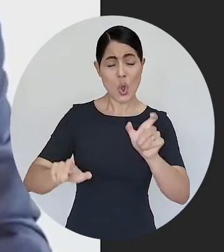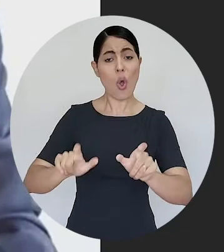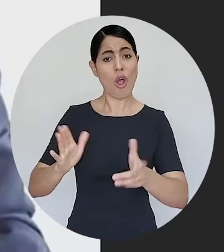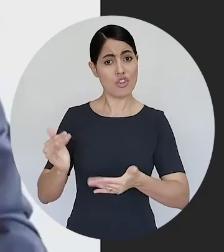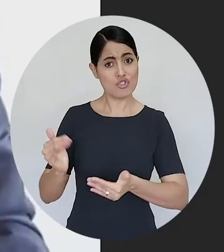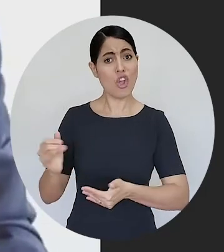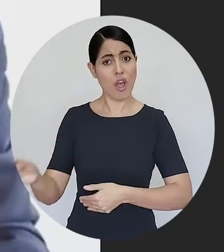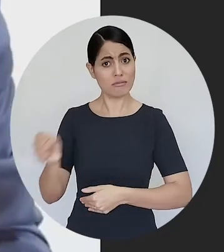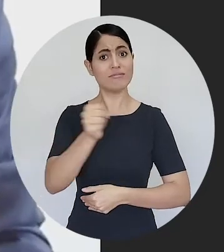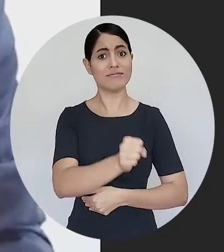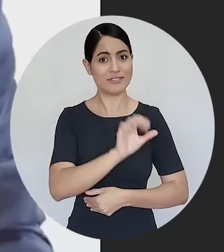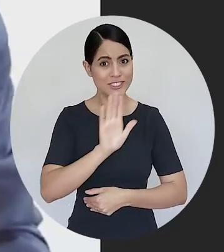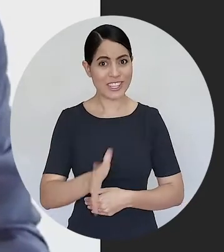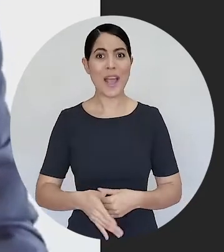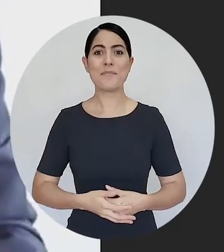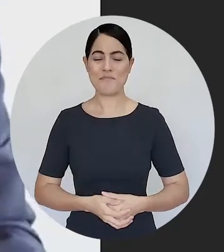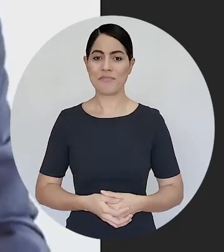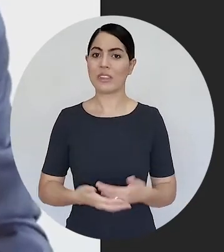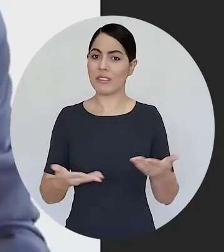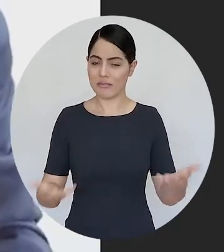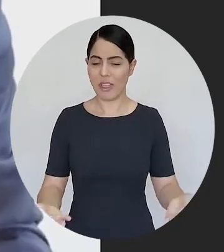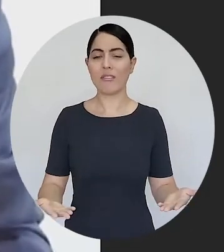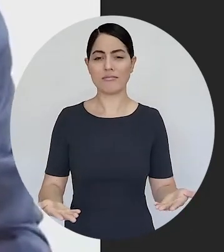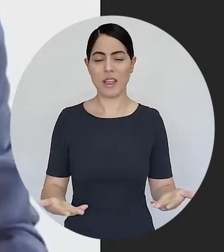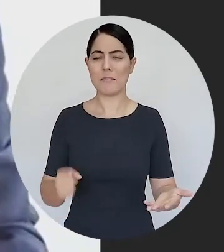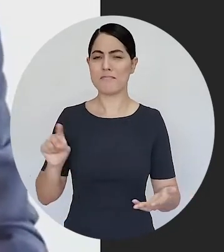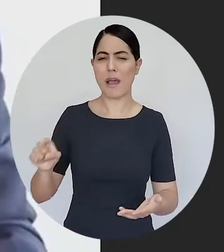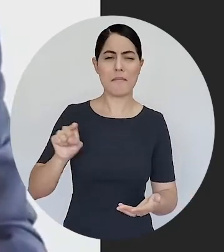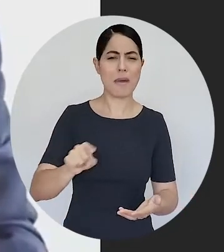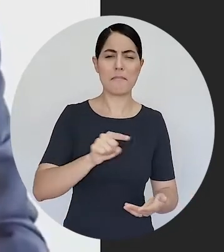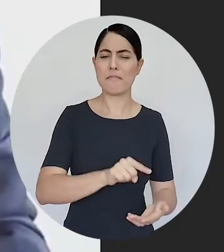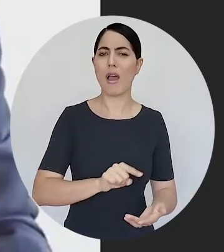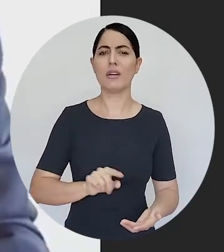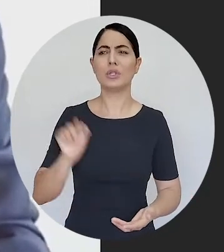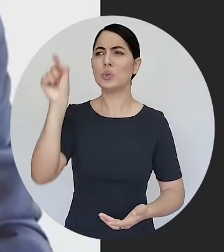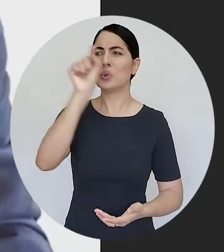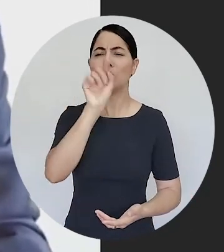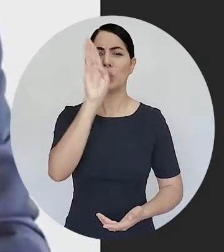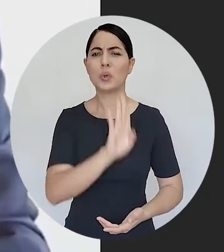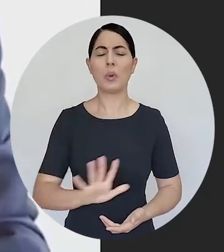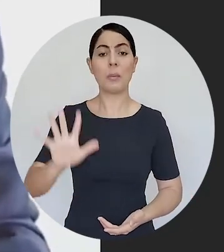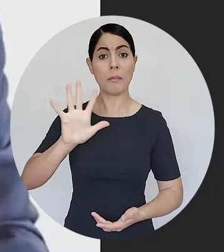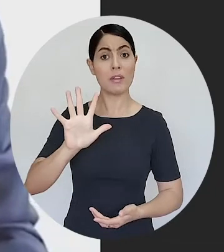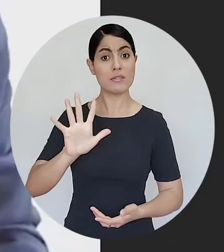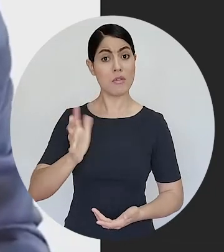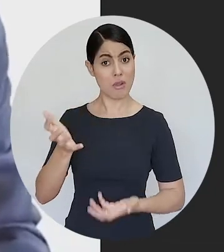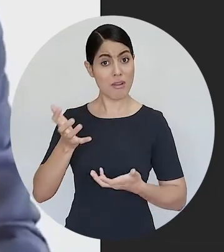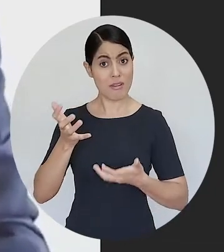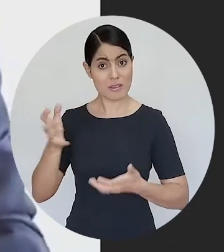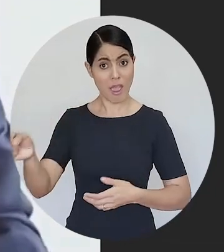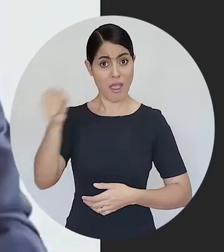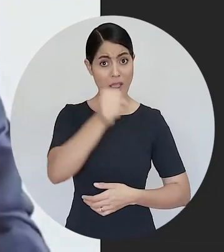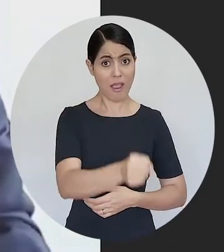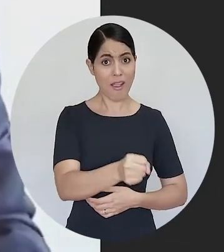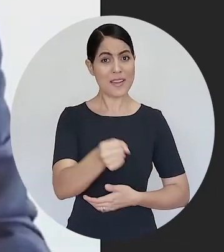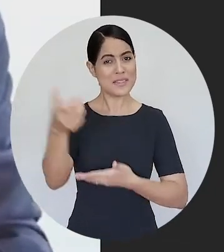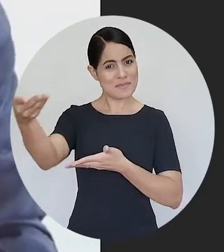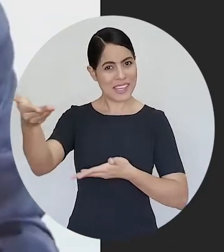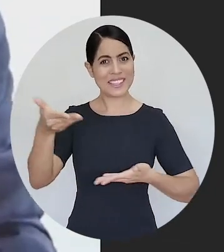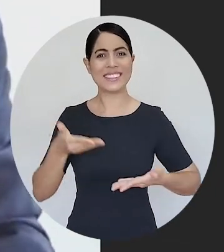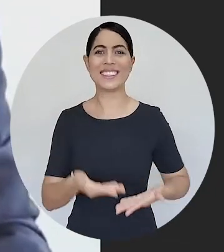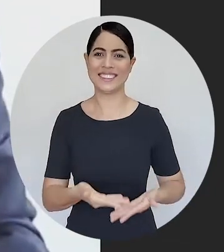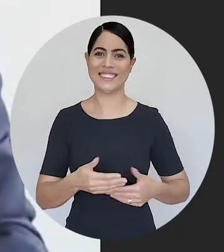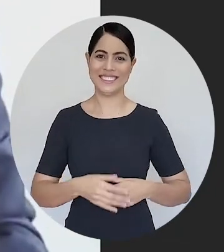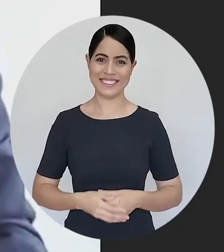E bem-vindos a esses jovens, cada vez mais, aqueles que querem fazer parte da vida de ordem, e é